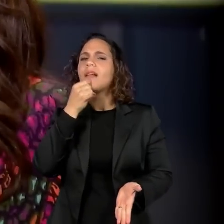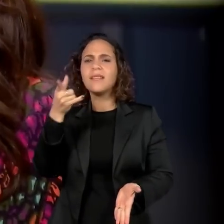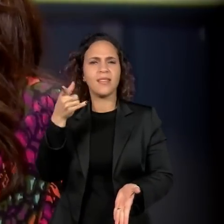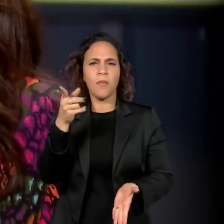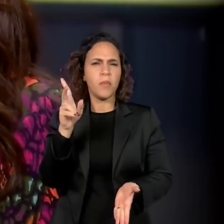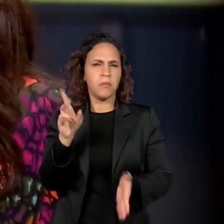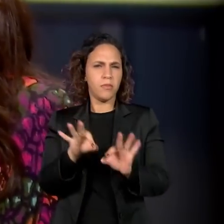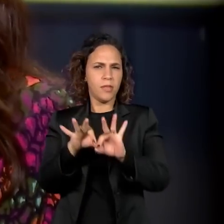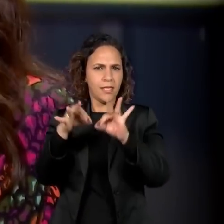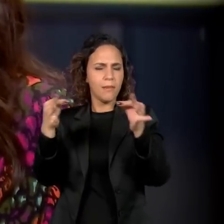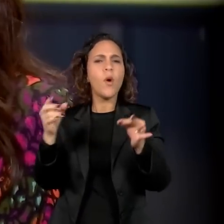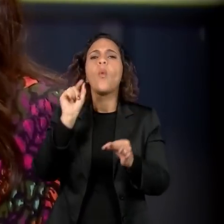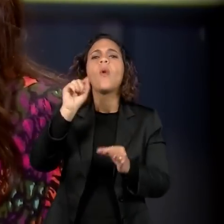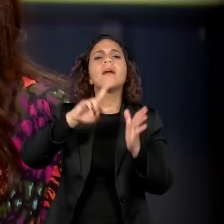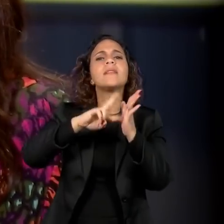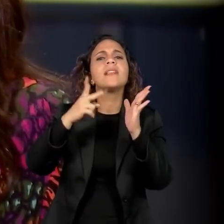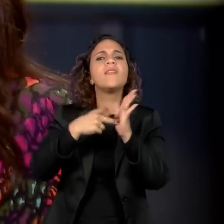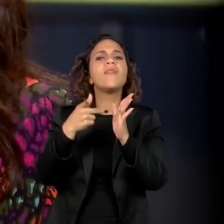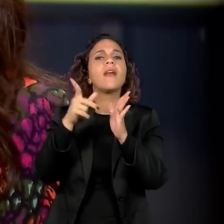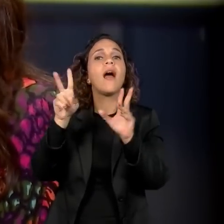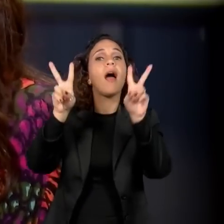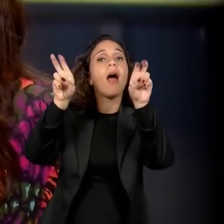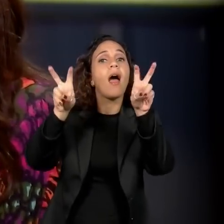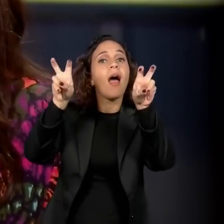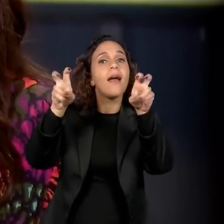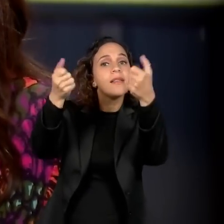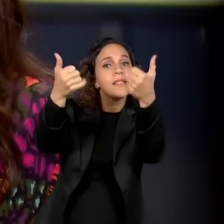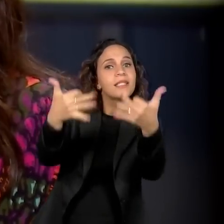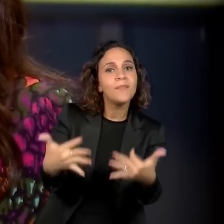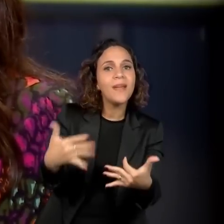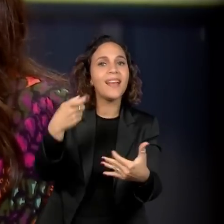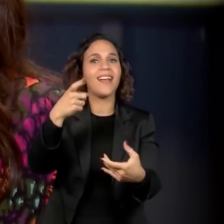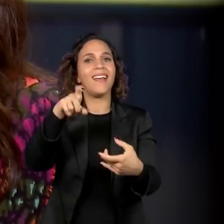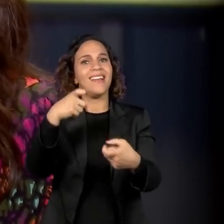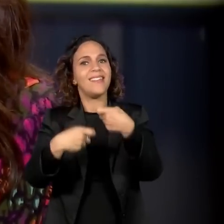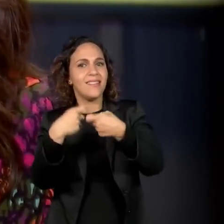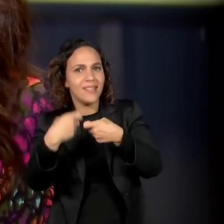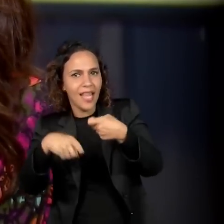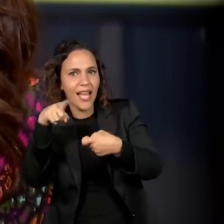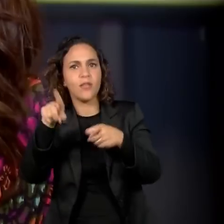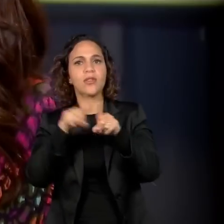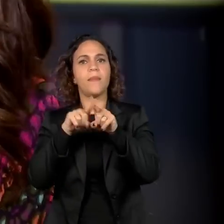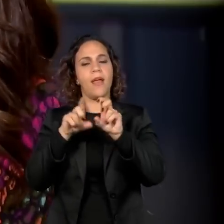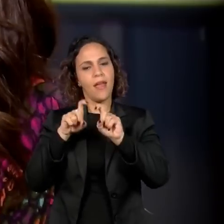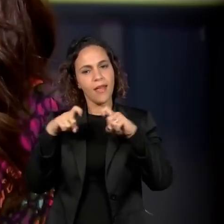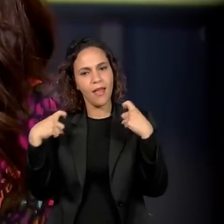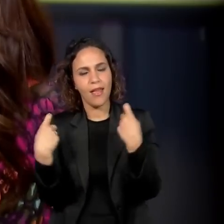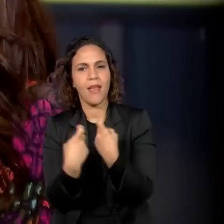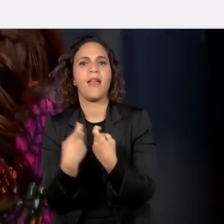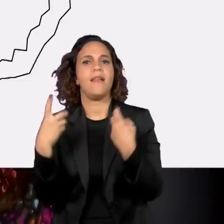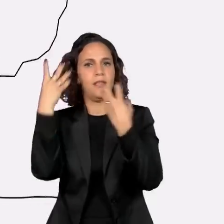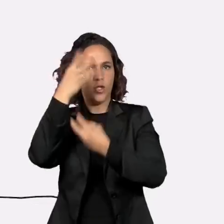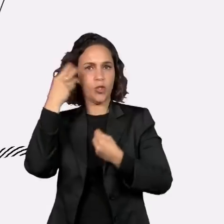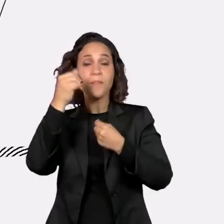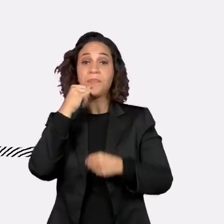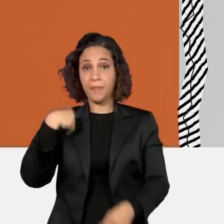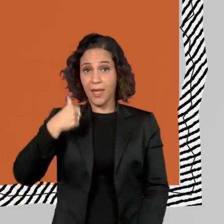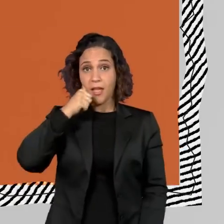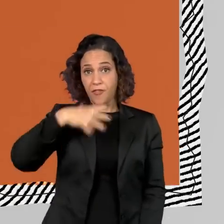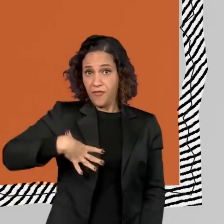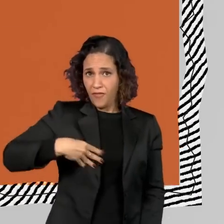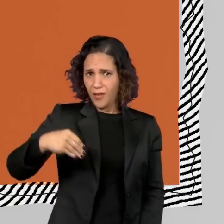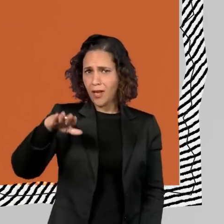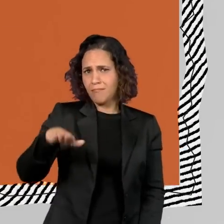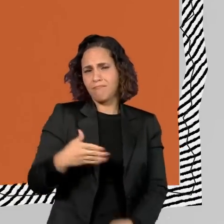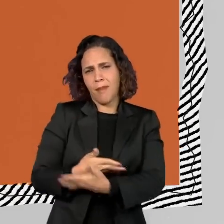do que é falar de sexo. Tá. Ou trabalhar sexualidade com os filhos desde pequeno. Tá. A minha filha, desde que ela era um bebê, eu